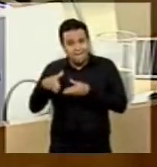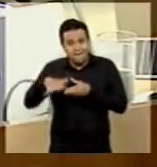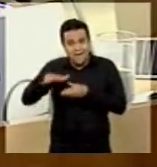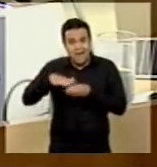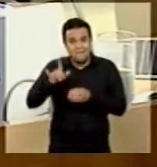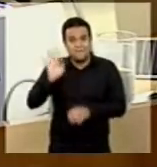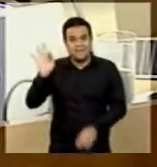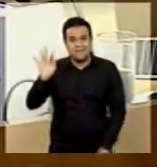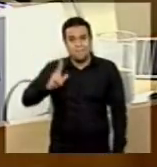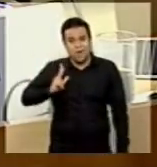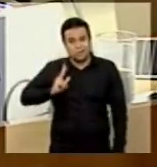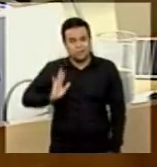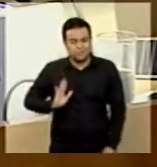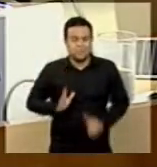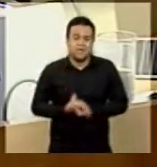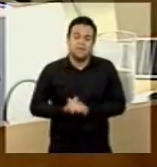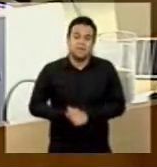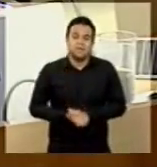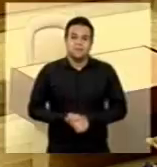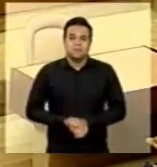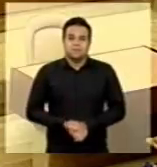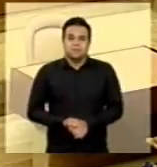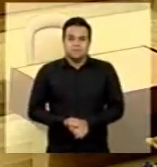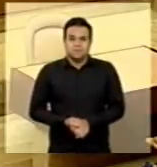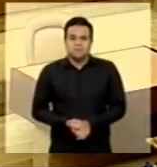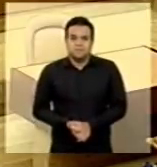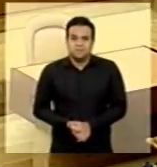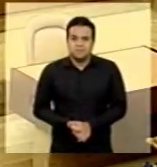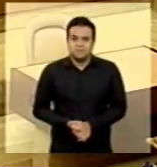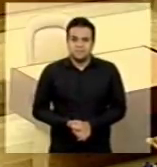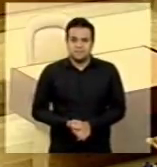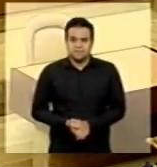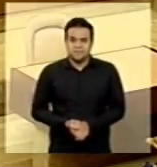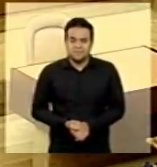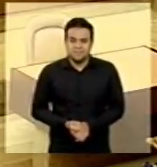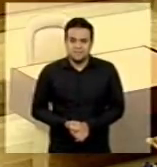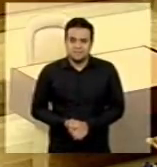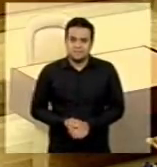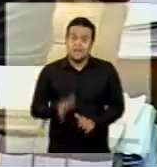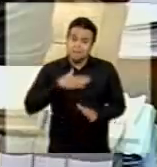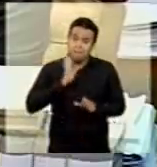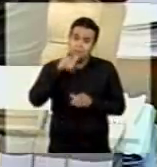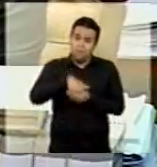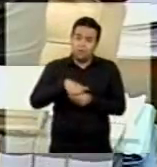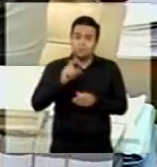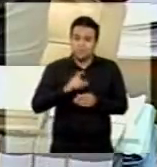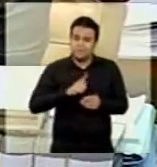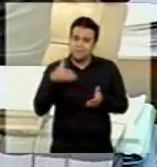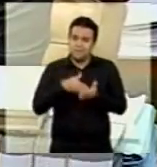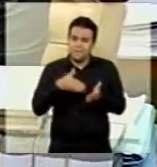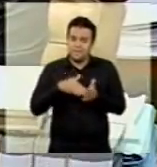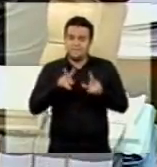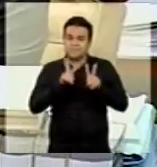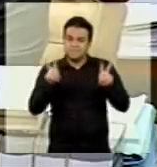situação particular. E o meu voto, na verdade, orienta-se nesse sentido, com essa limitação temática que